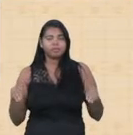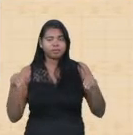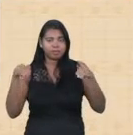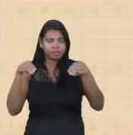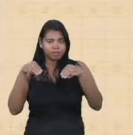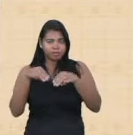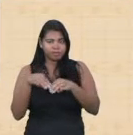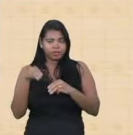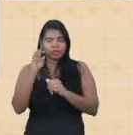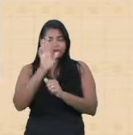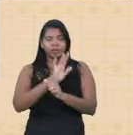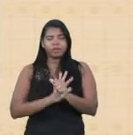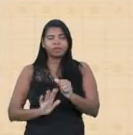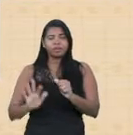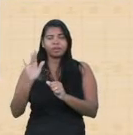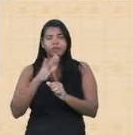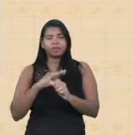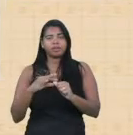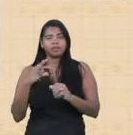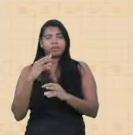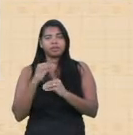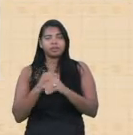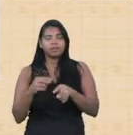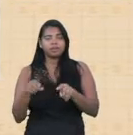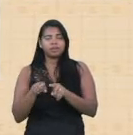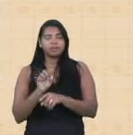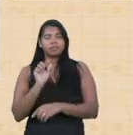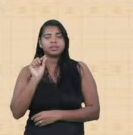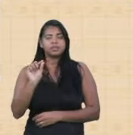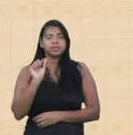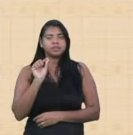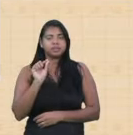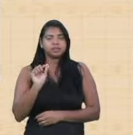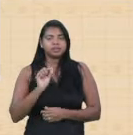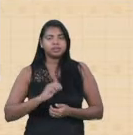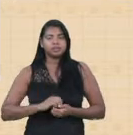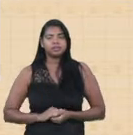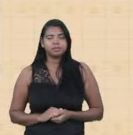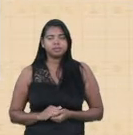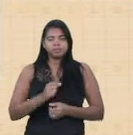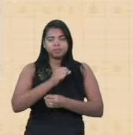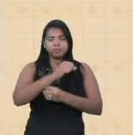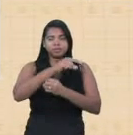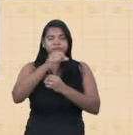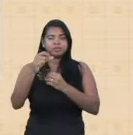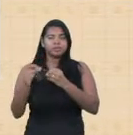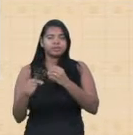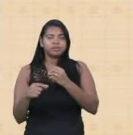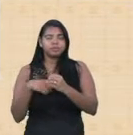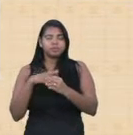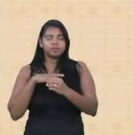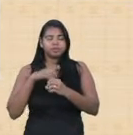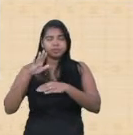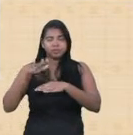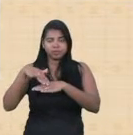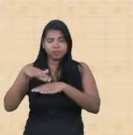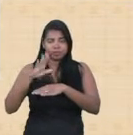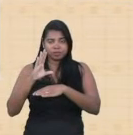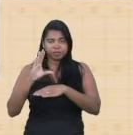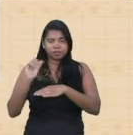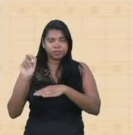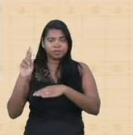do campo passam no denominadores. Então isso faz com que a partícula que tenha a maior